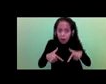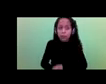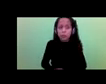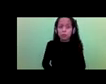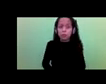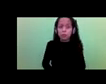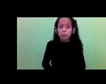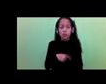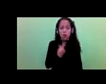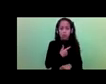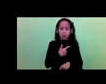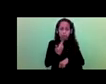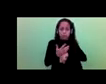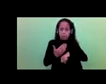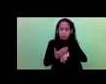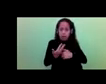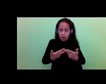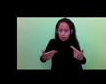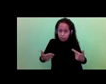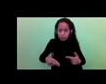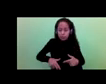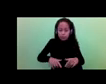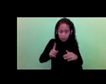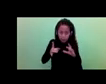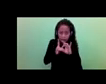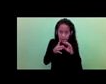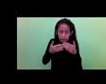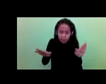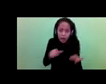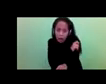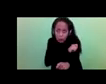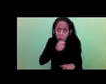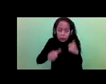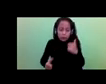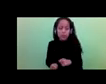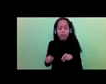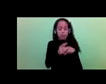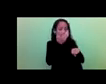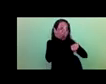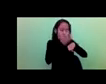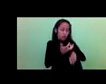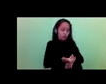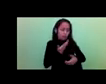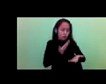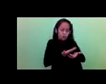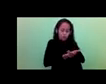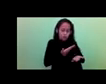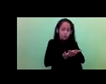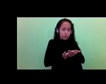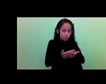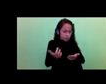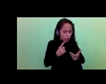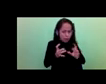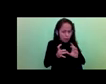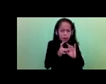práticas, para criticar a matriz que eles estão desenvolvendo?